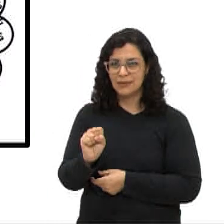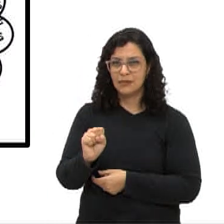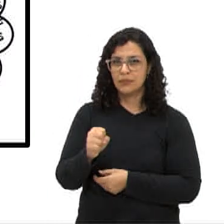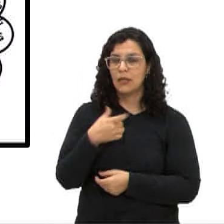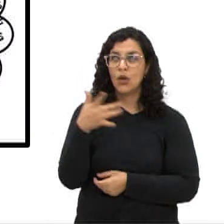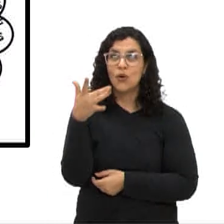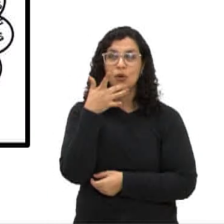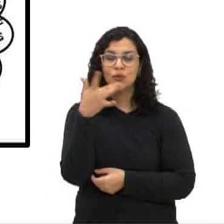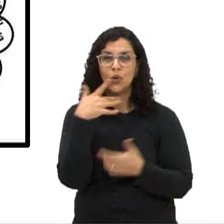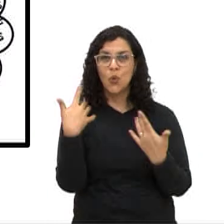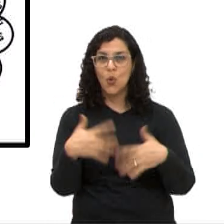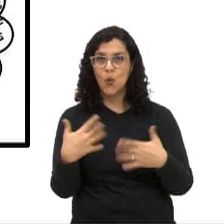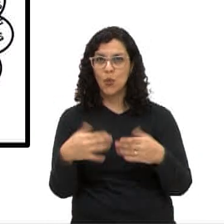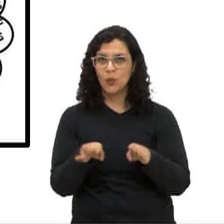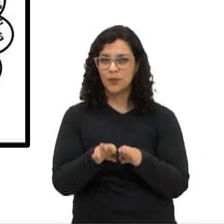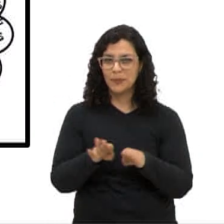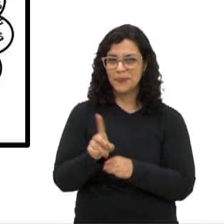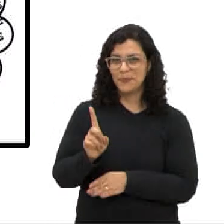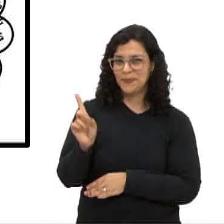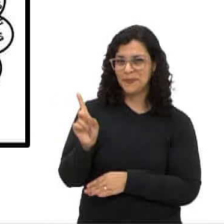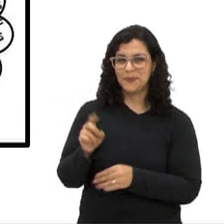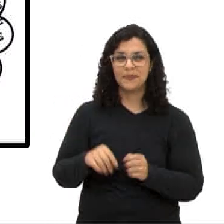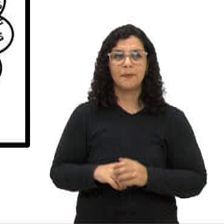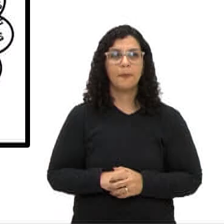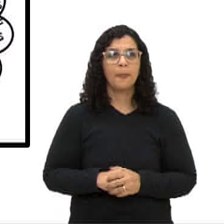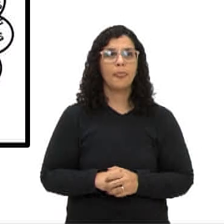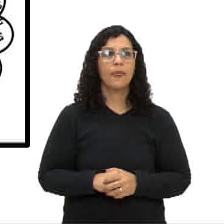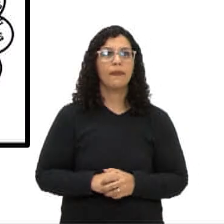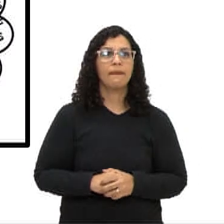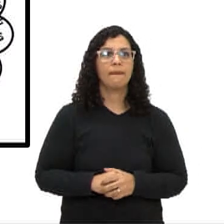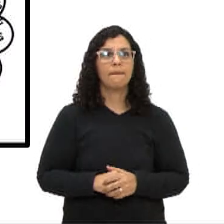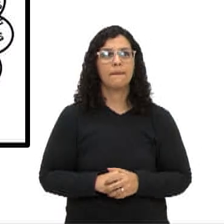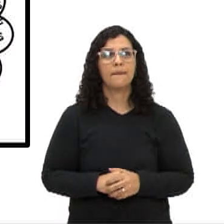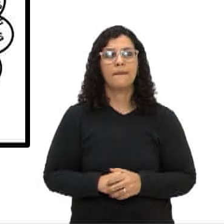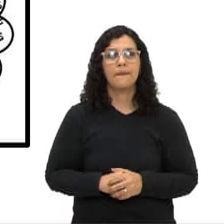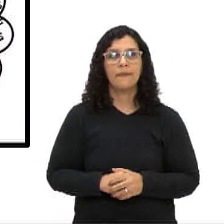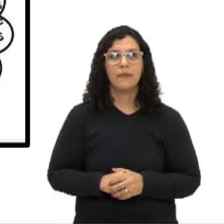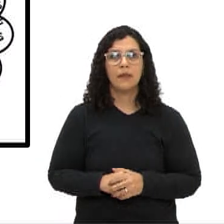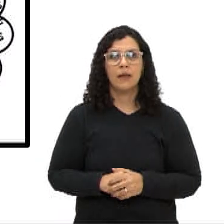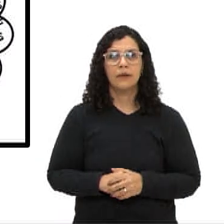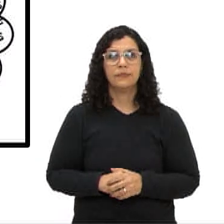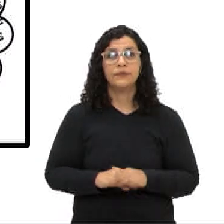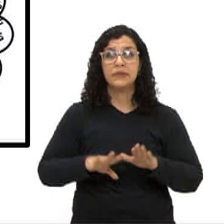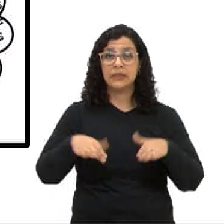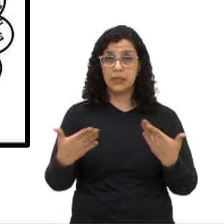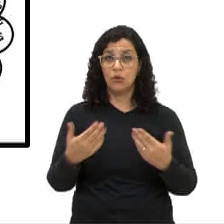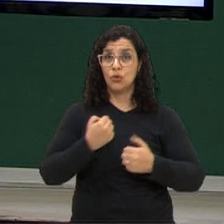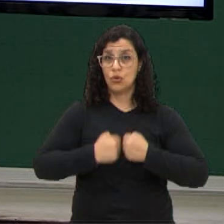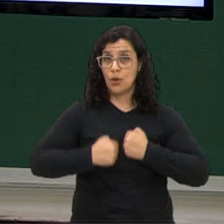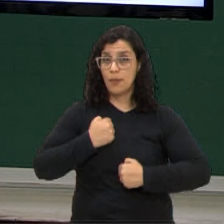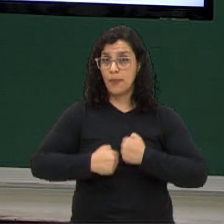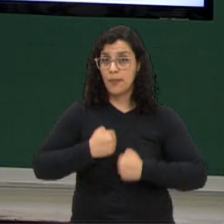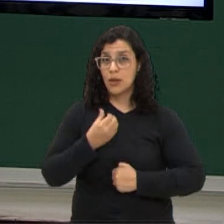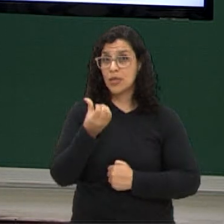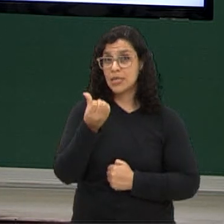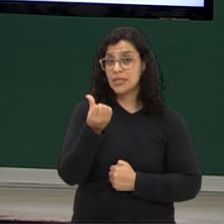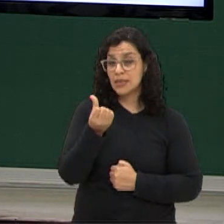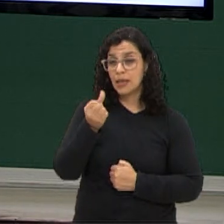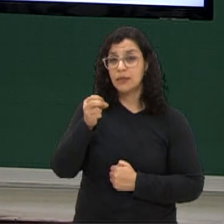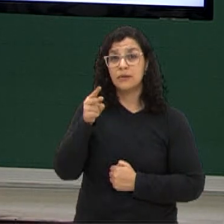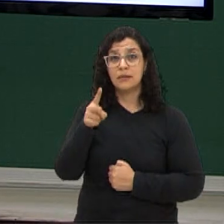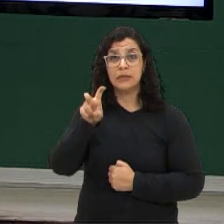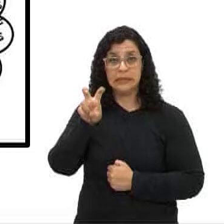que gostoso, né? Que eles são. Me ducho a las 6:15. Então, ele toma banho às